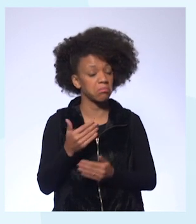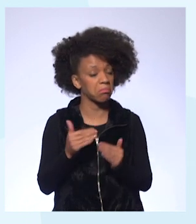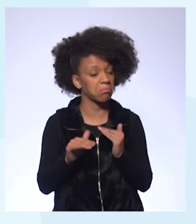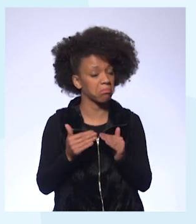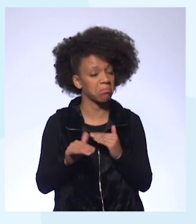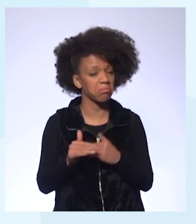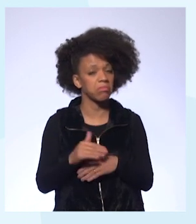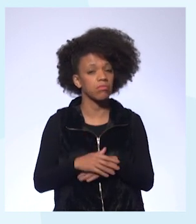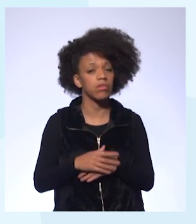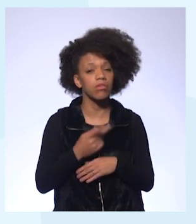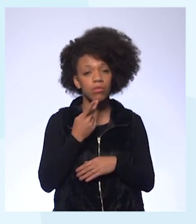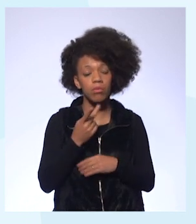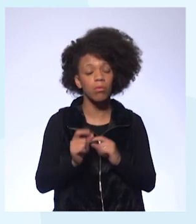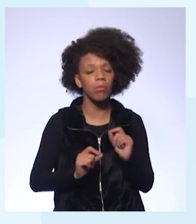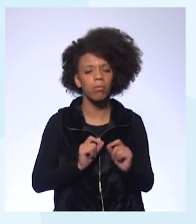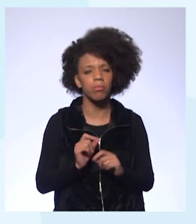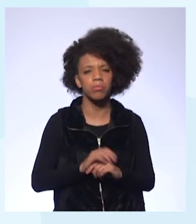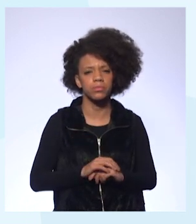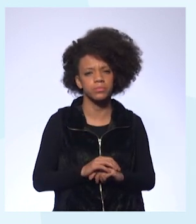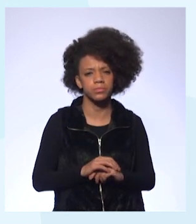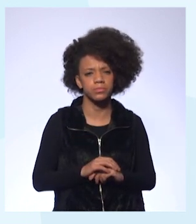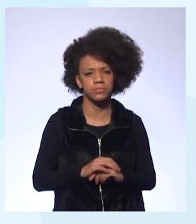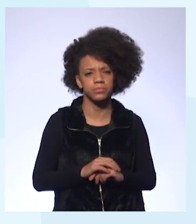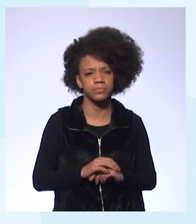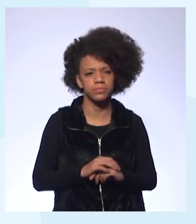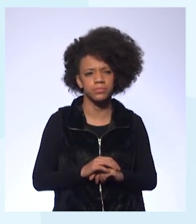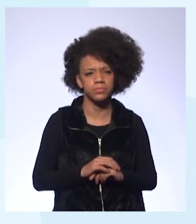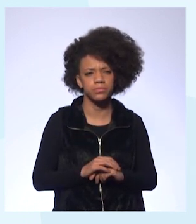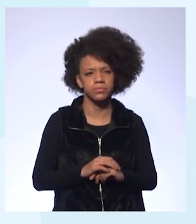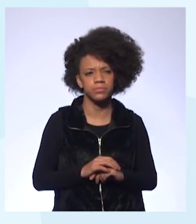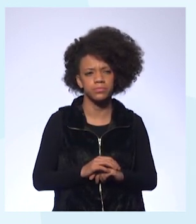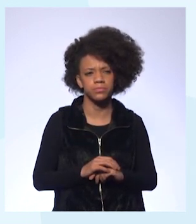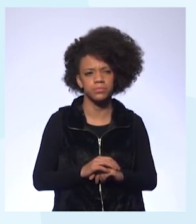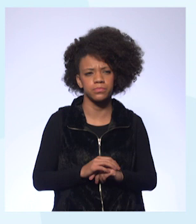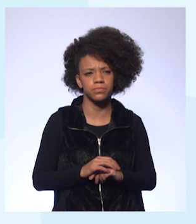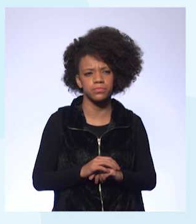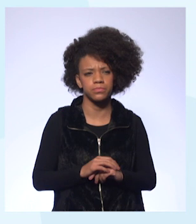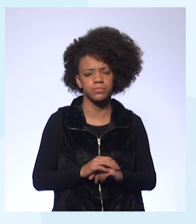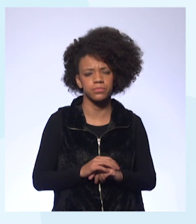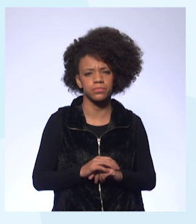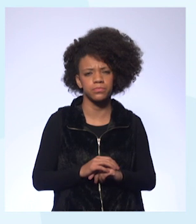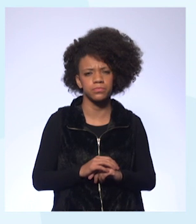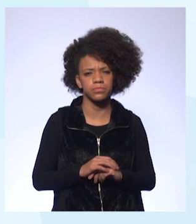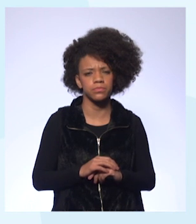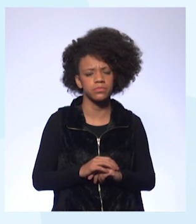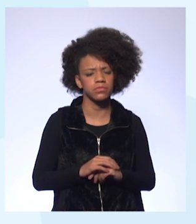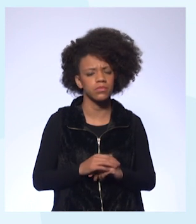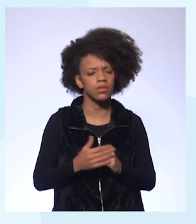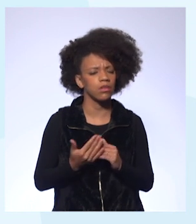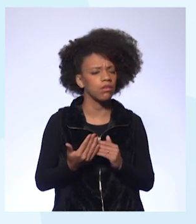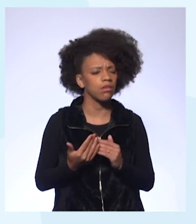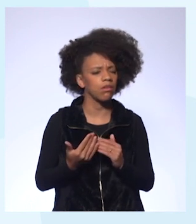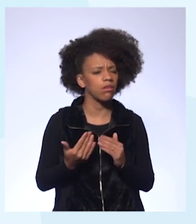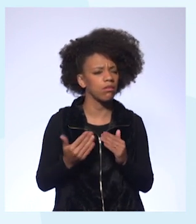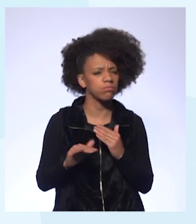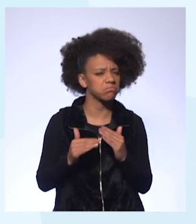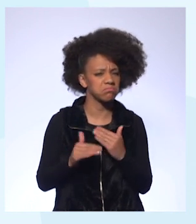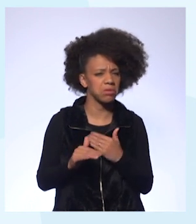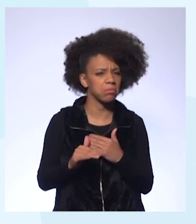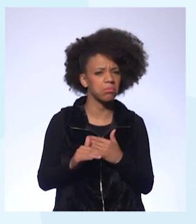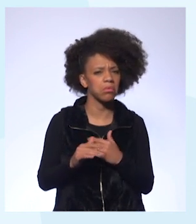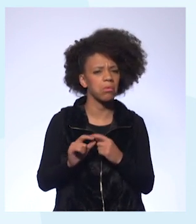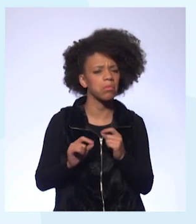acha se você discorda você fala aí don't things will find Life on the planet Eu não eu não